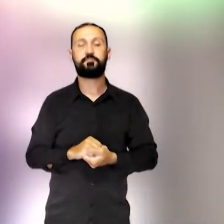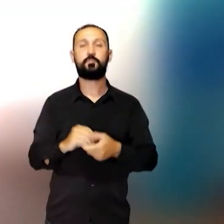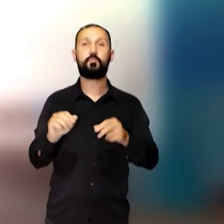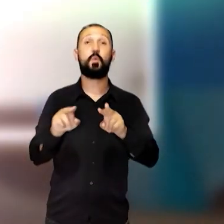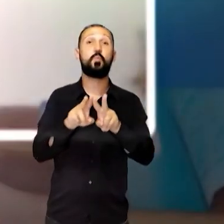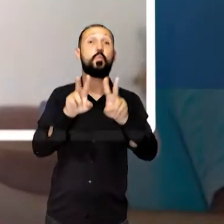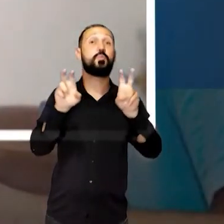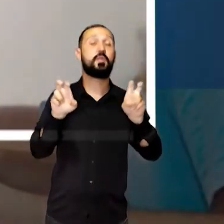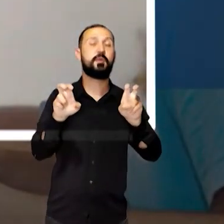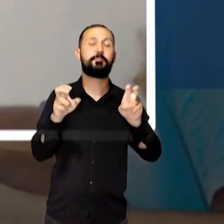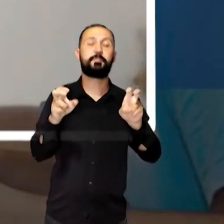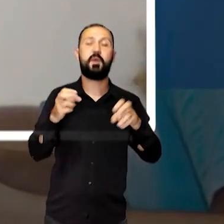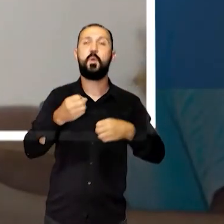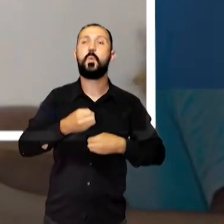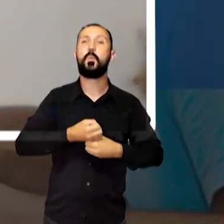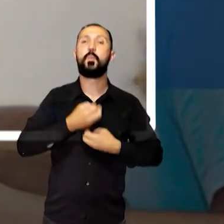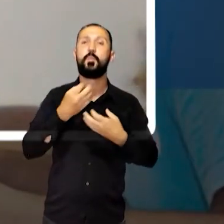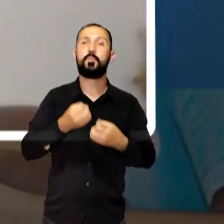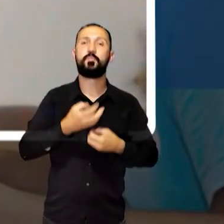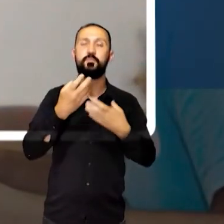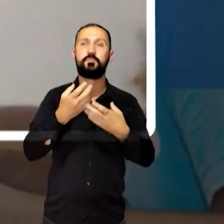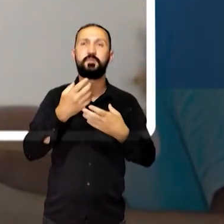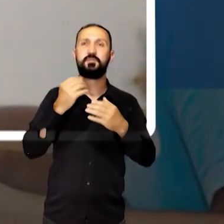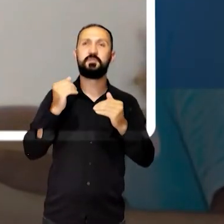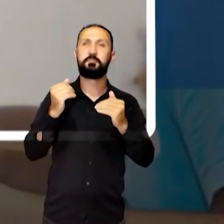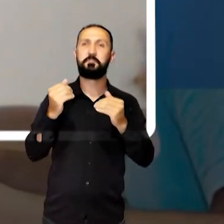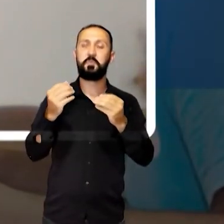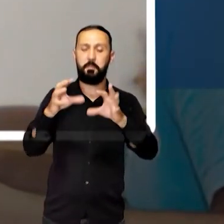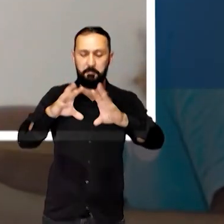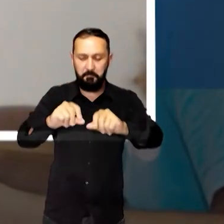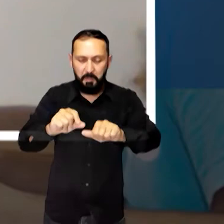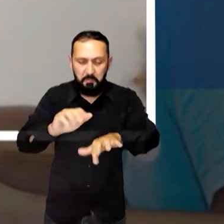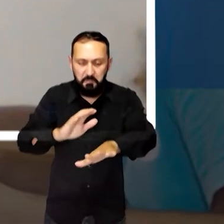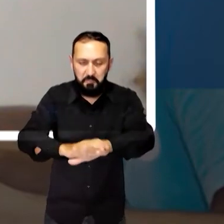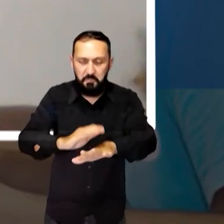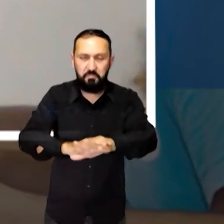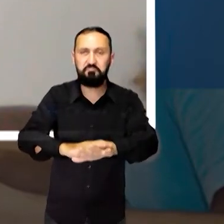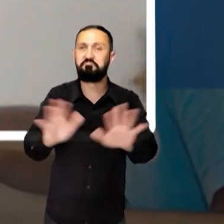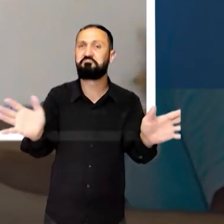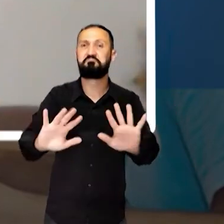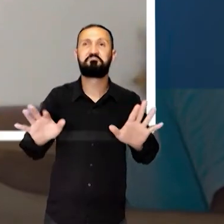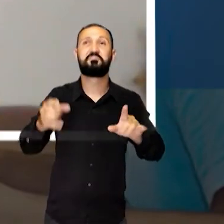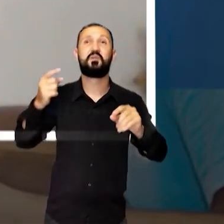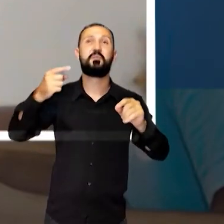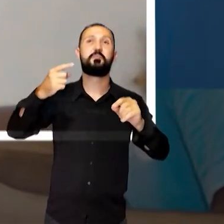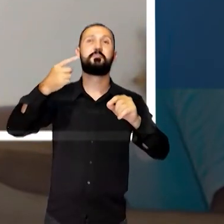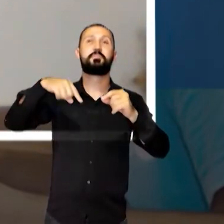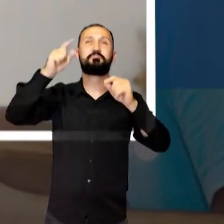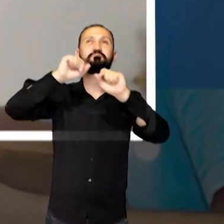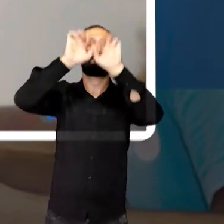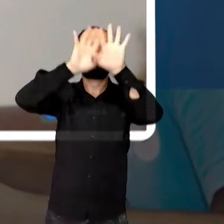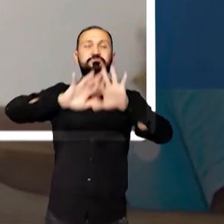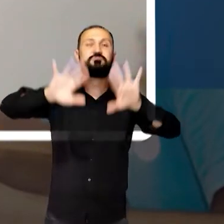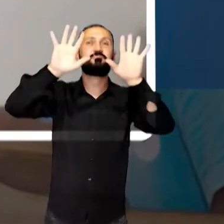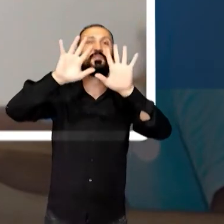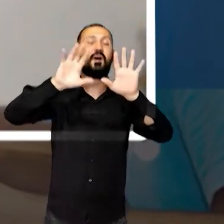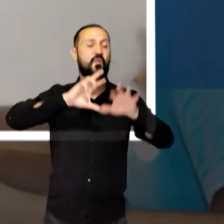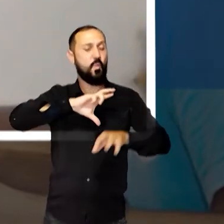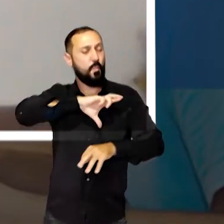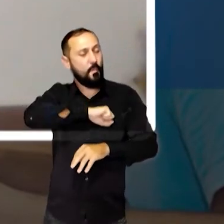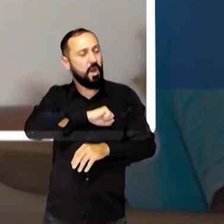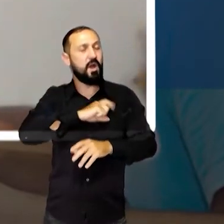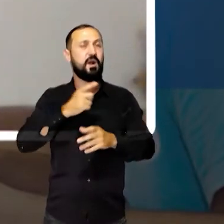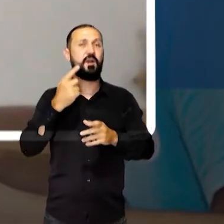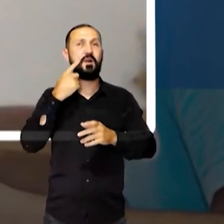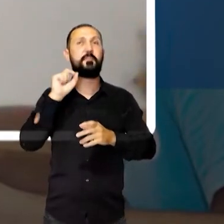com temáticas voltadas para o metafísico, para a história, para o